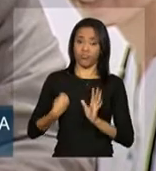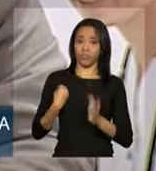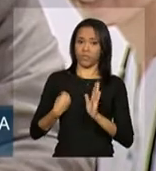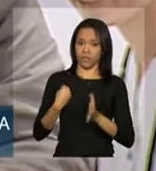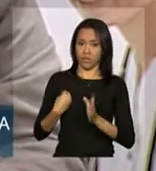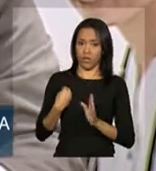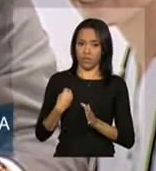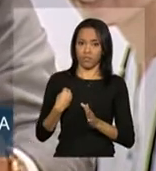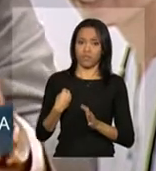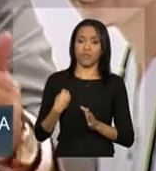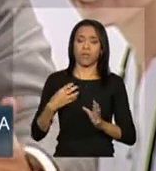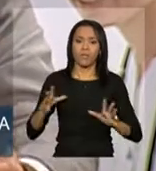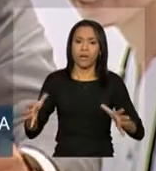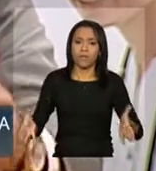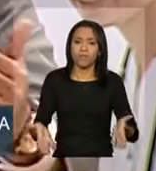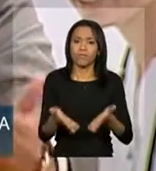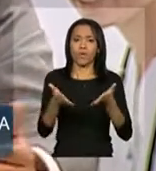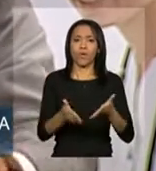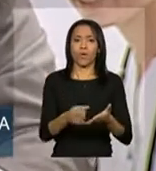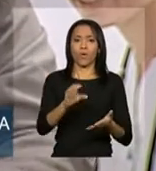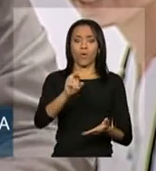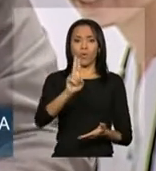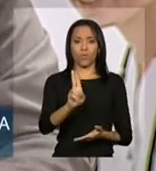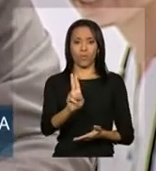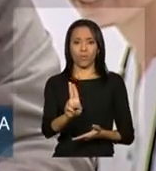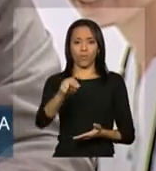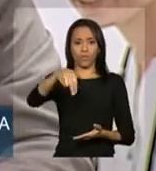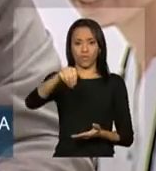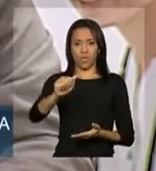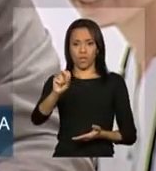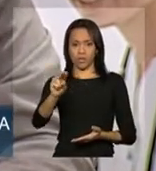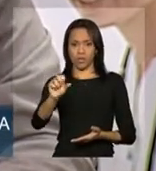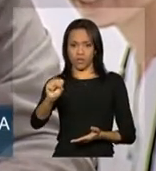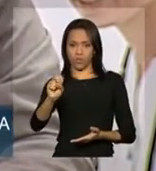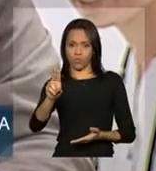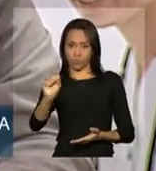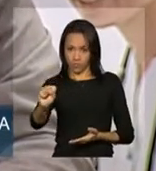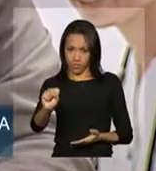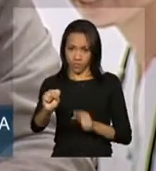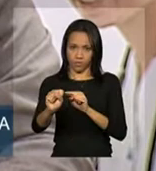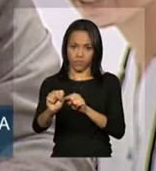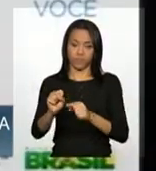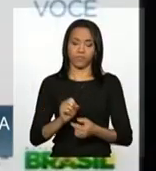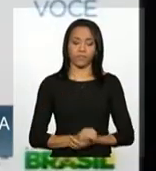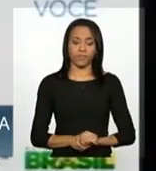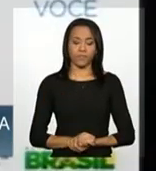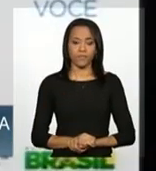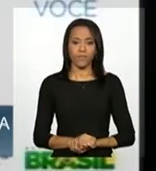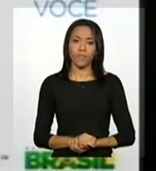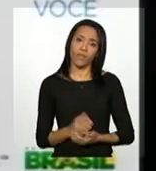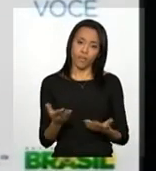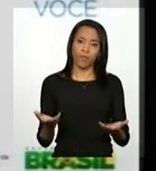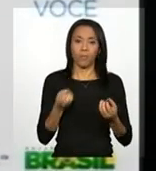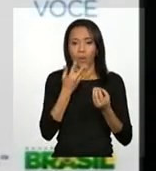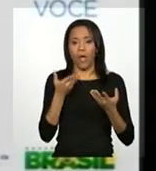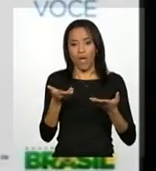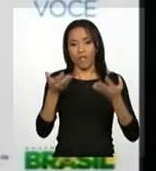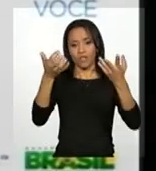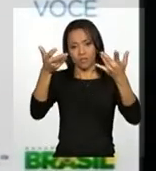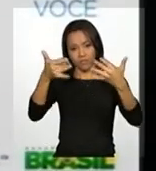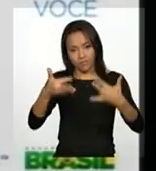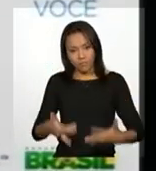lá para o compor do sistema unus e ofertar esse curso de especialização próximo bom eram essas informações